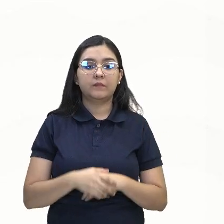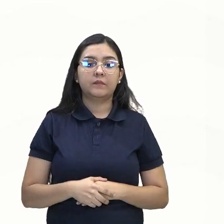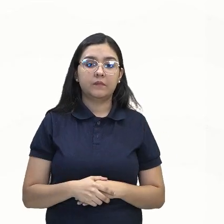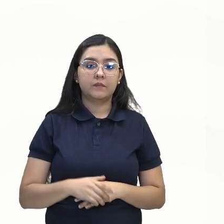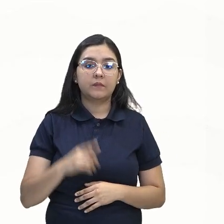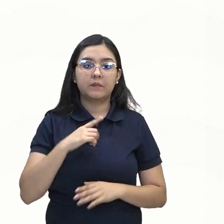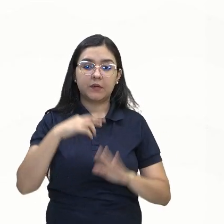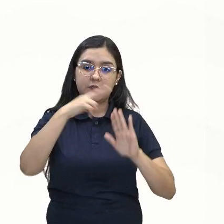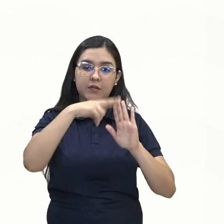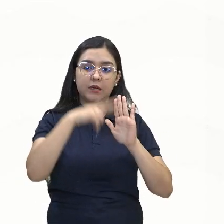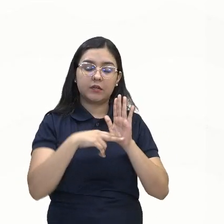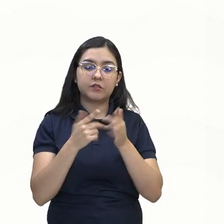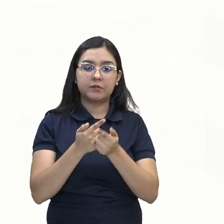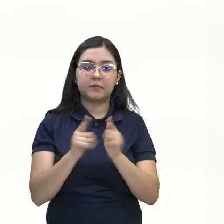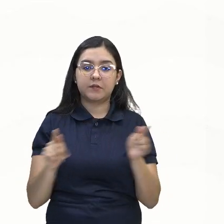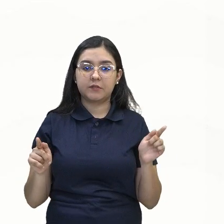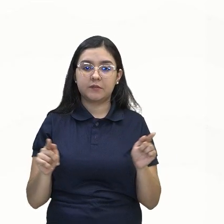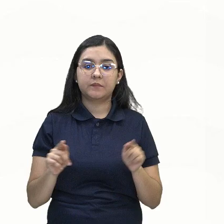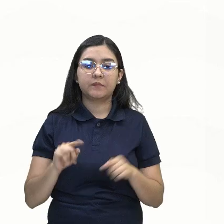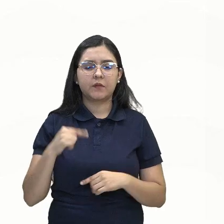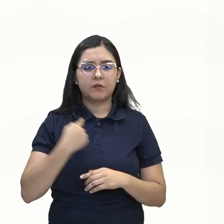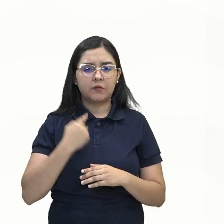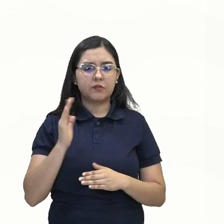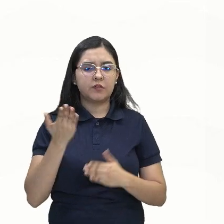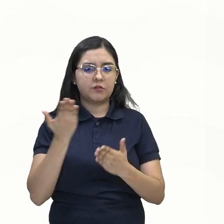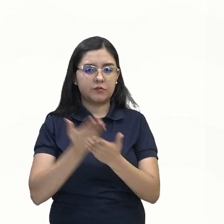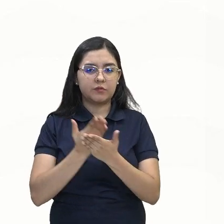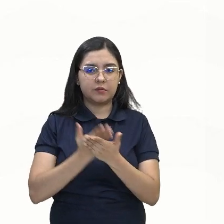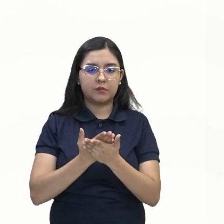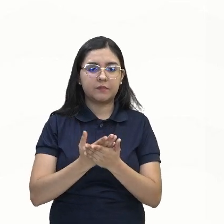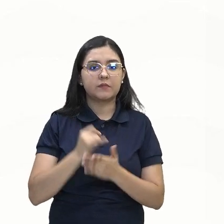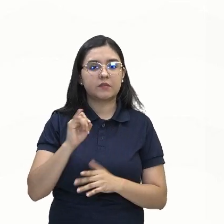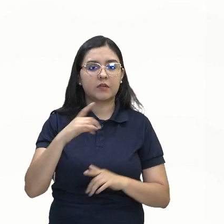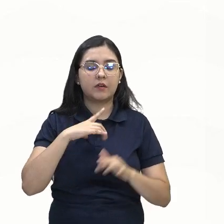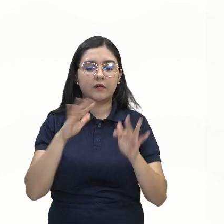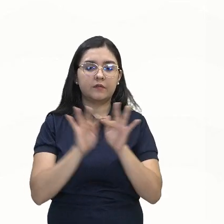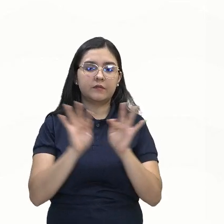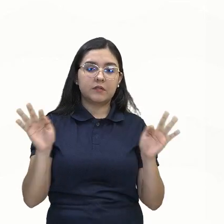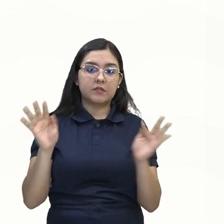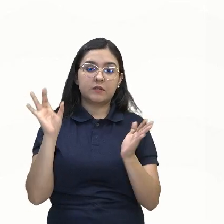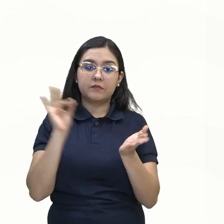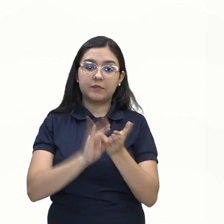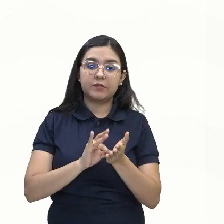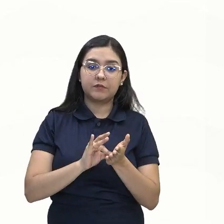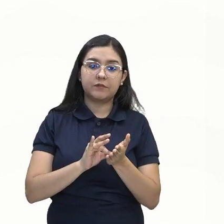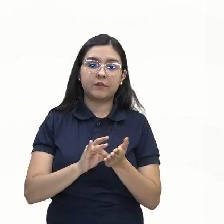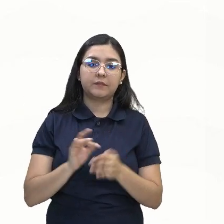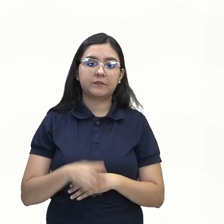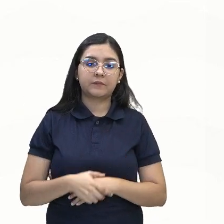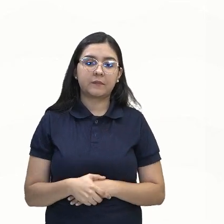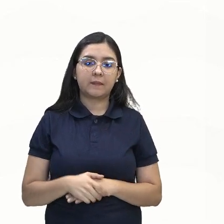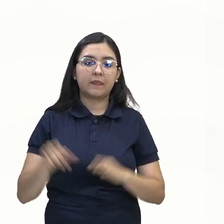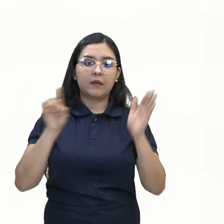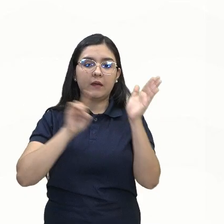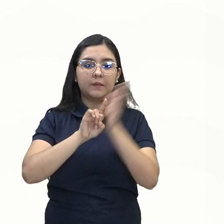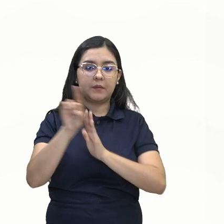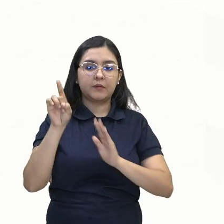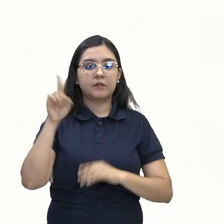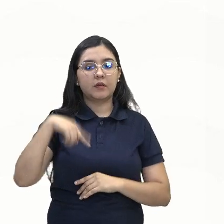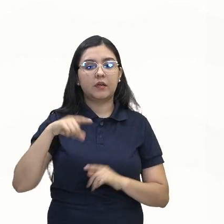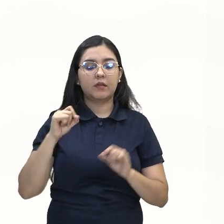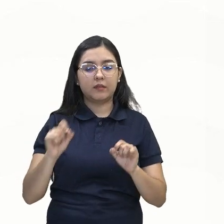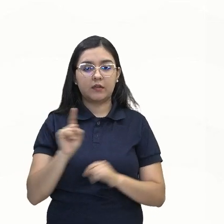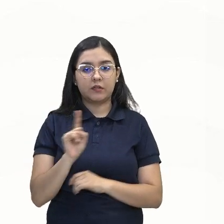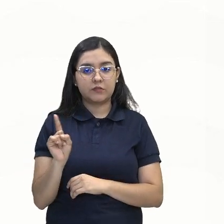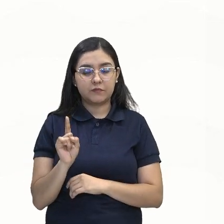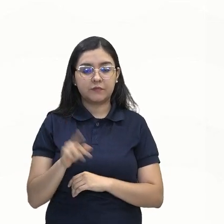regras gramaticais. Então, nós já vimos isso, né? Se a frase aqui, ó, é afirmativa, a pergunta vai ser